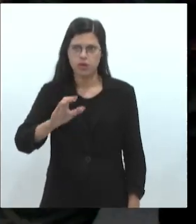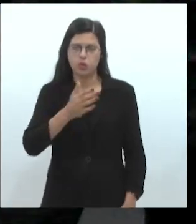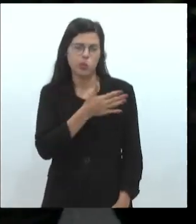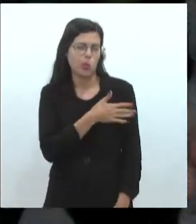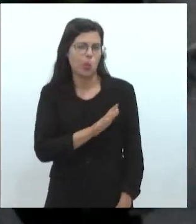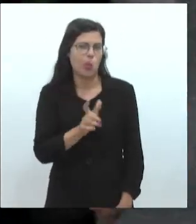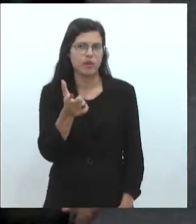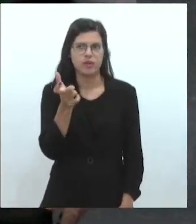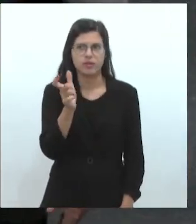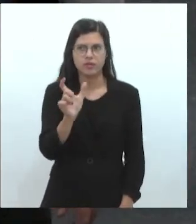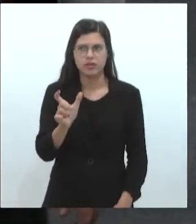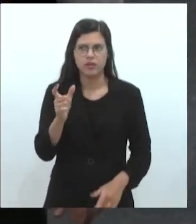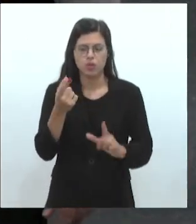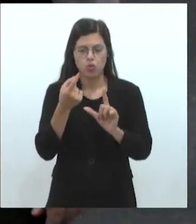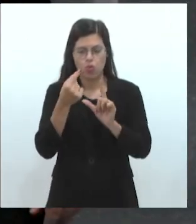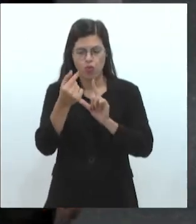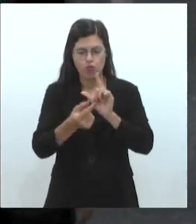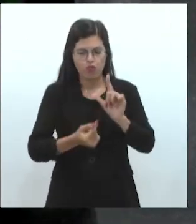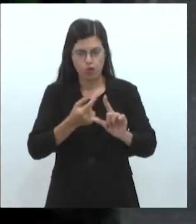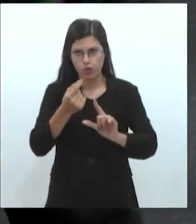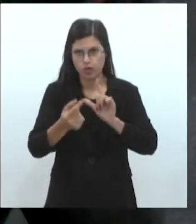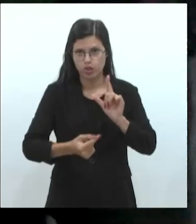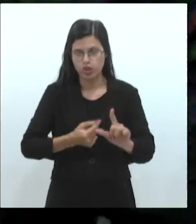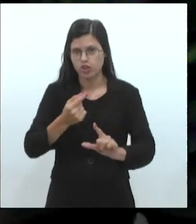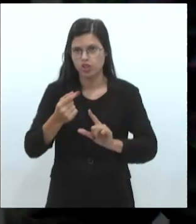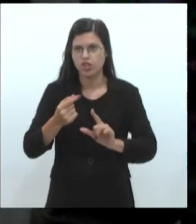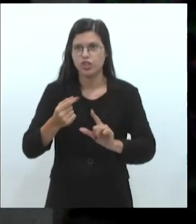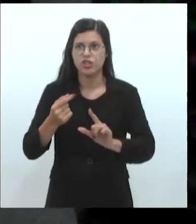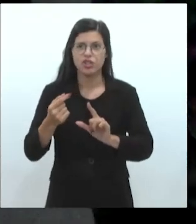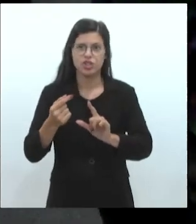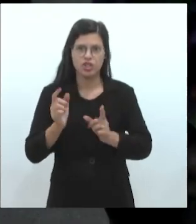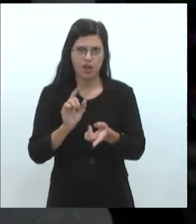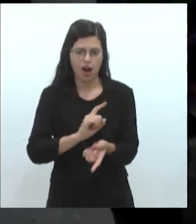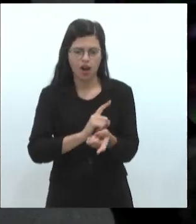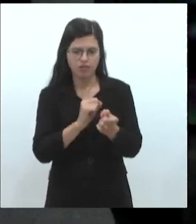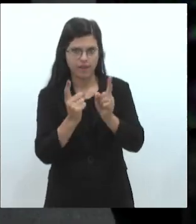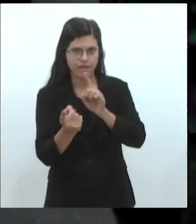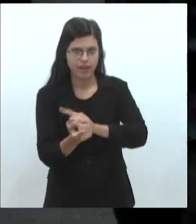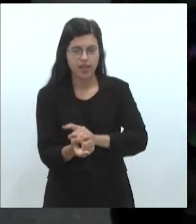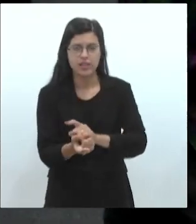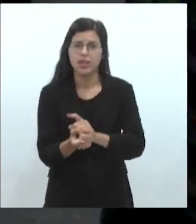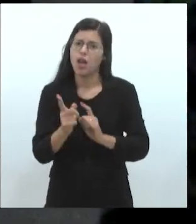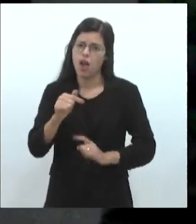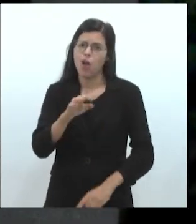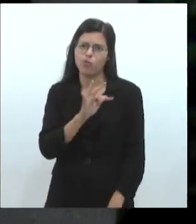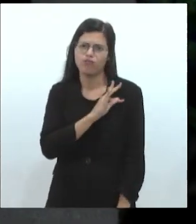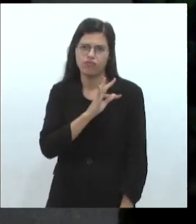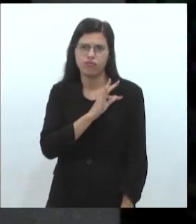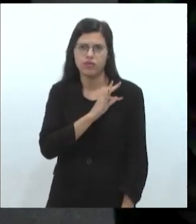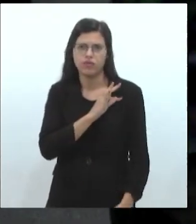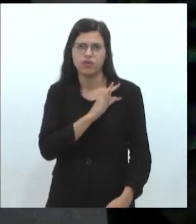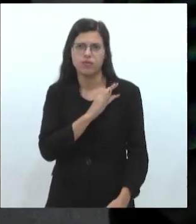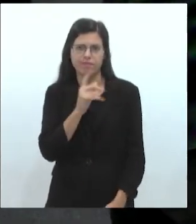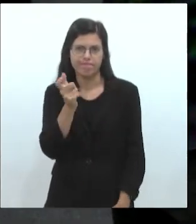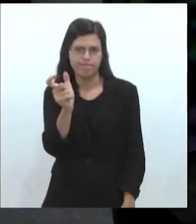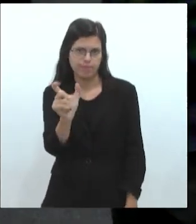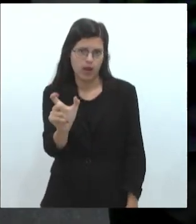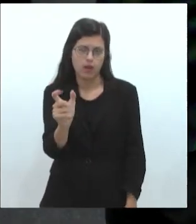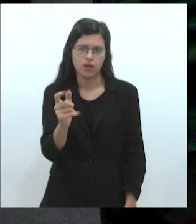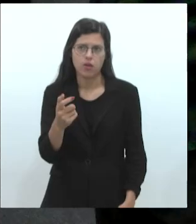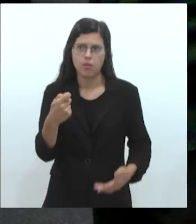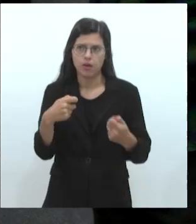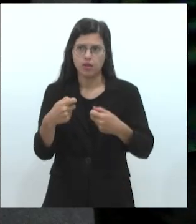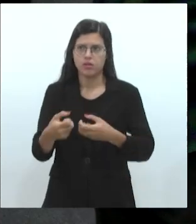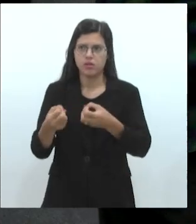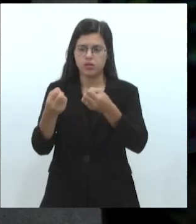termo logística reversa, evidentemente esse é um termo técnico e precisa ser explicado